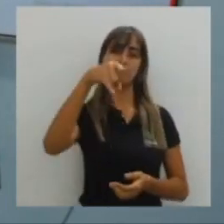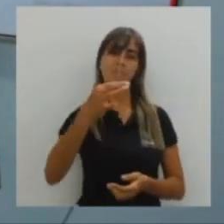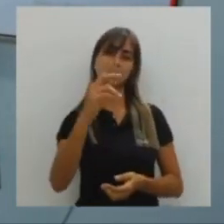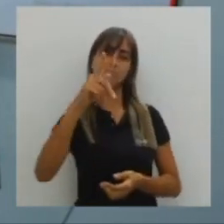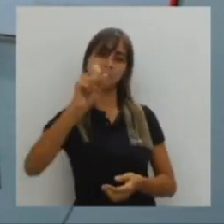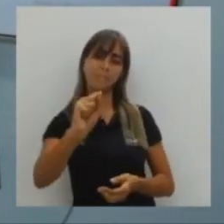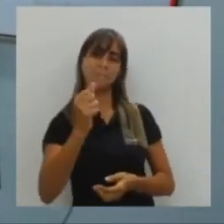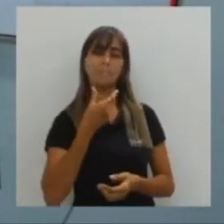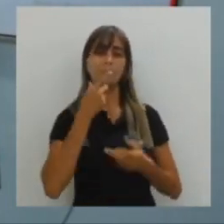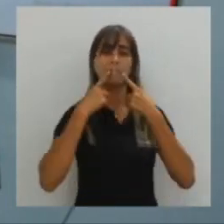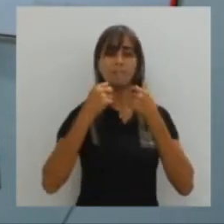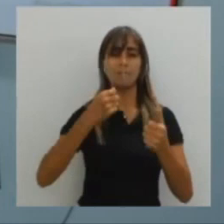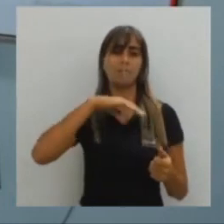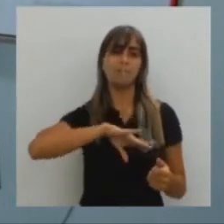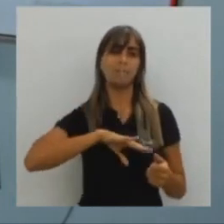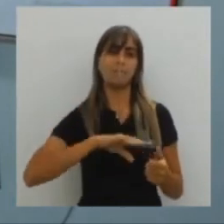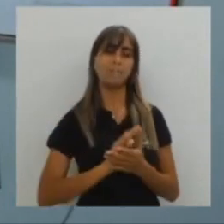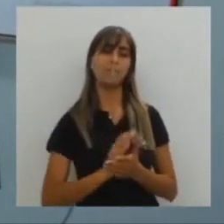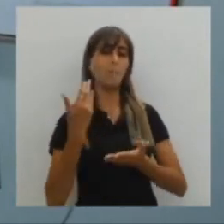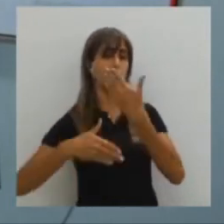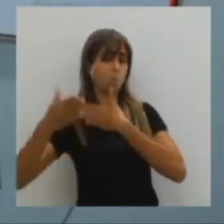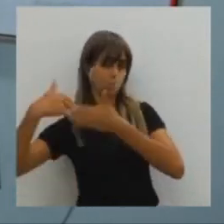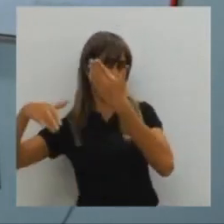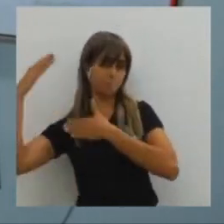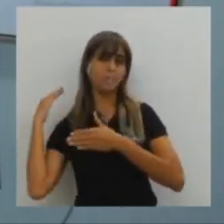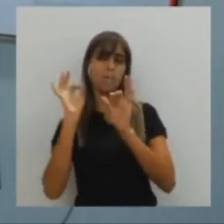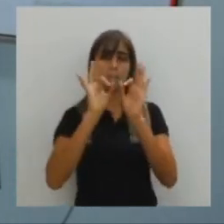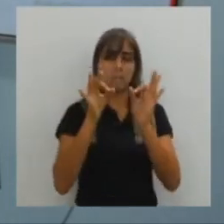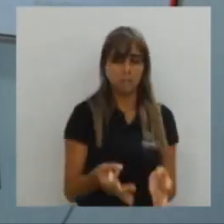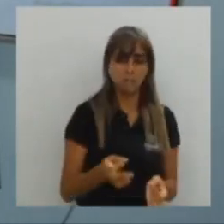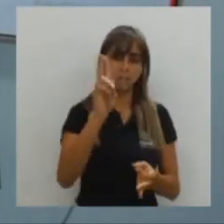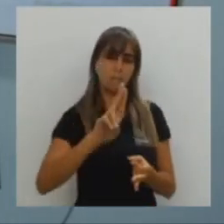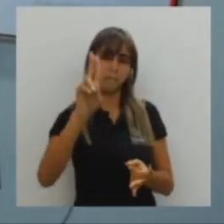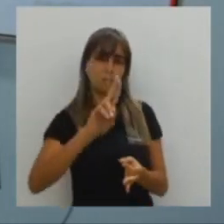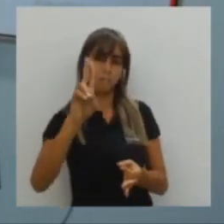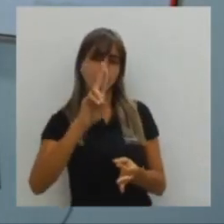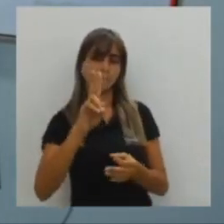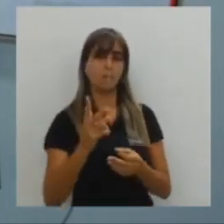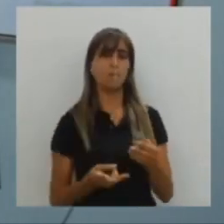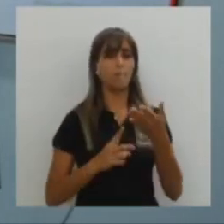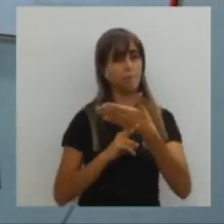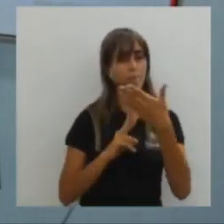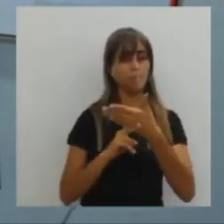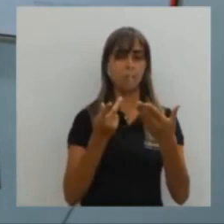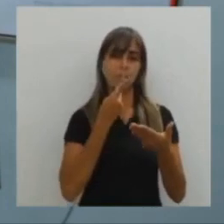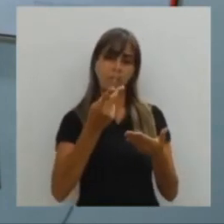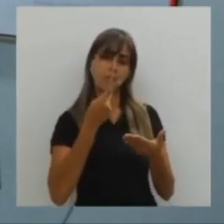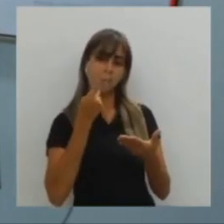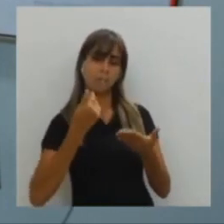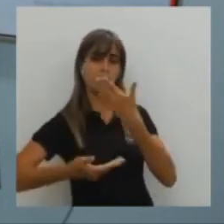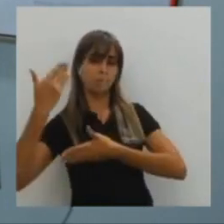past, que na língua portuguesa vai ser traduzido como o passado simples. Tá? Eu utilizo esse tempo verbal para falar de uma ação que começou